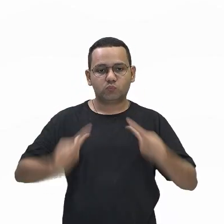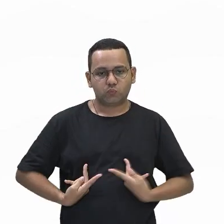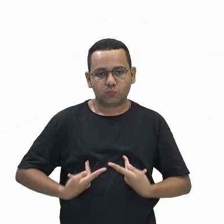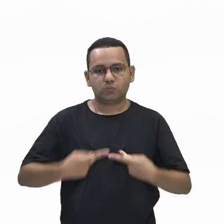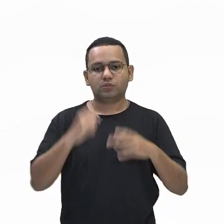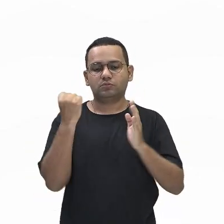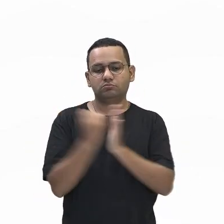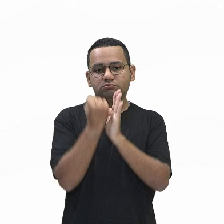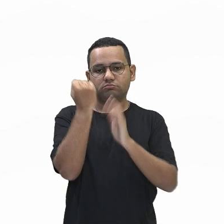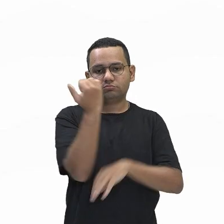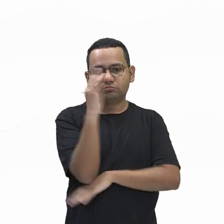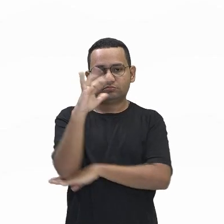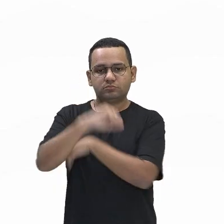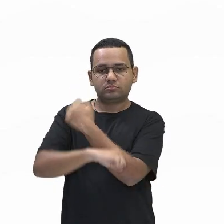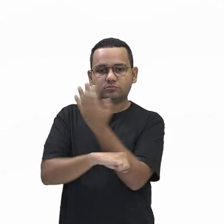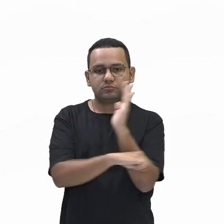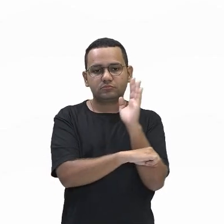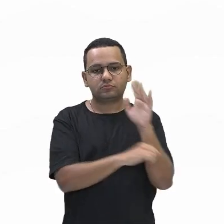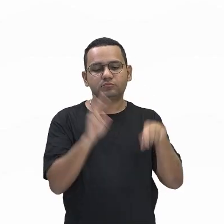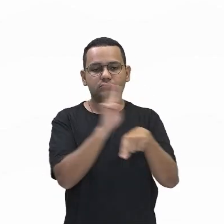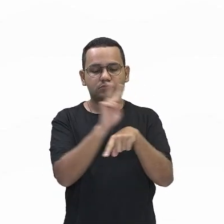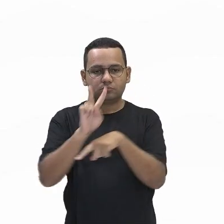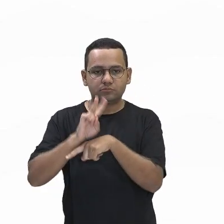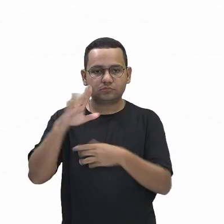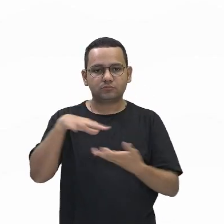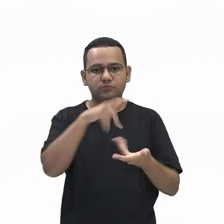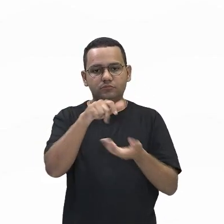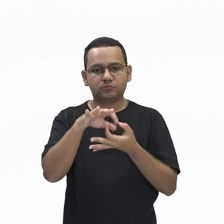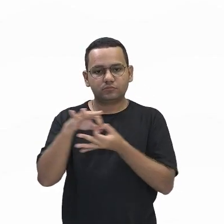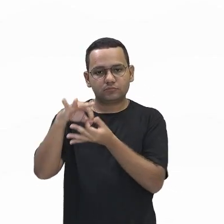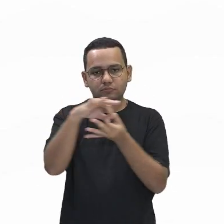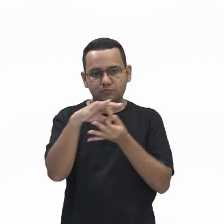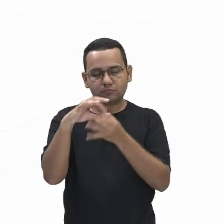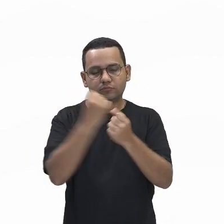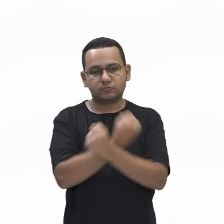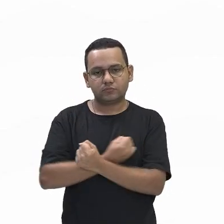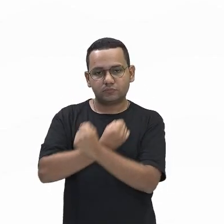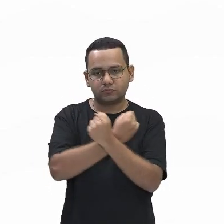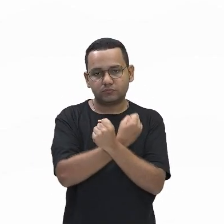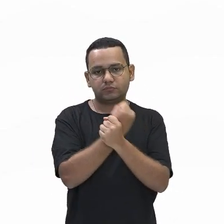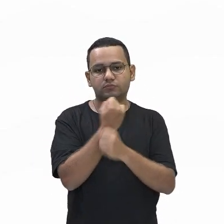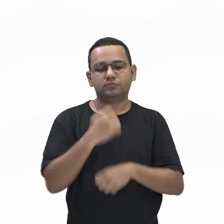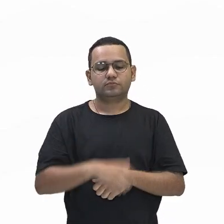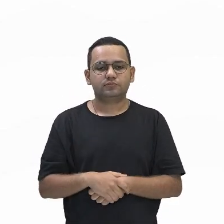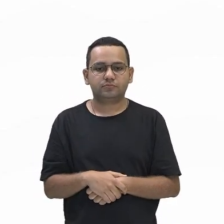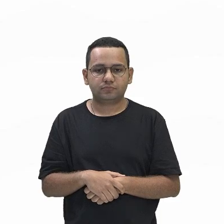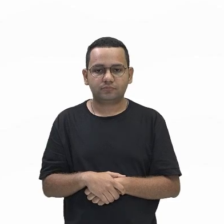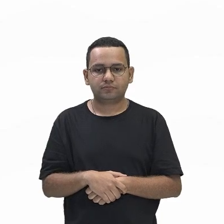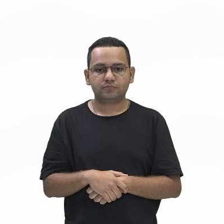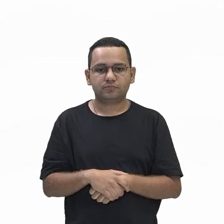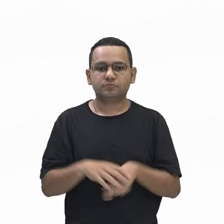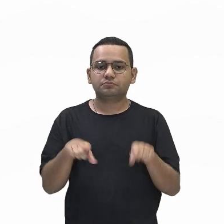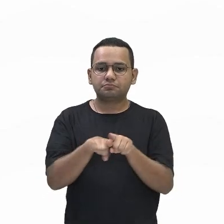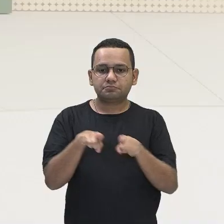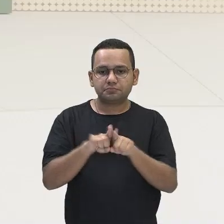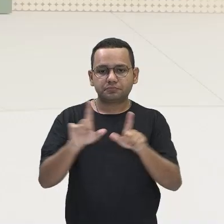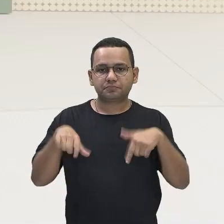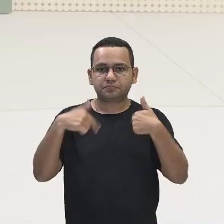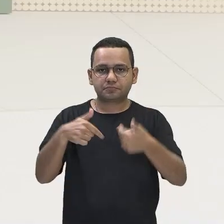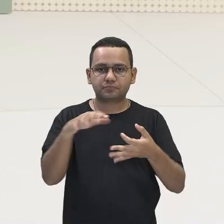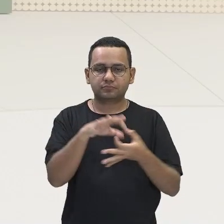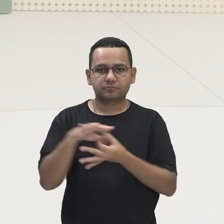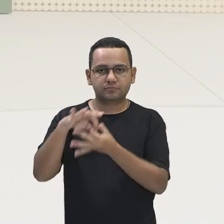impactos ambientais, conservação, preservação da natureza e ações